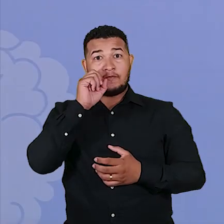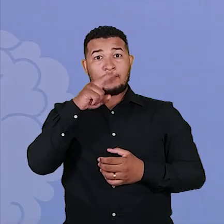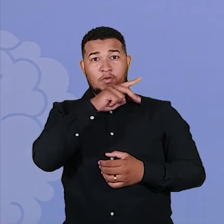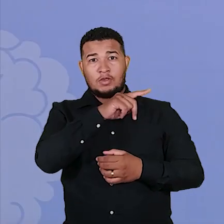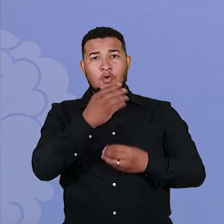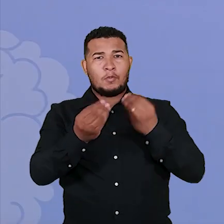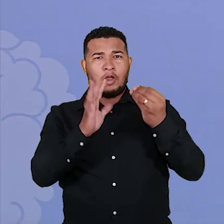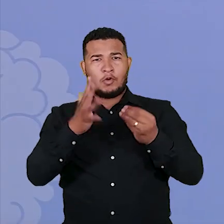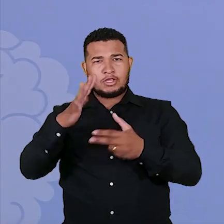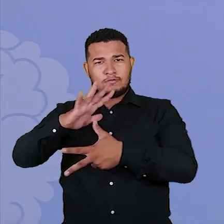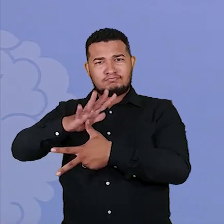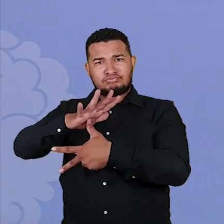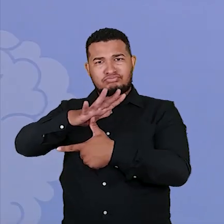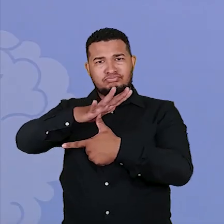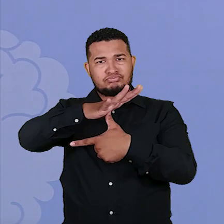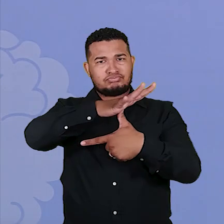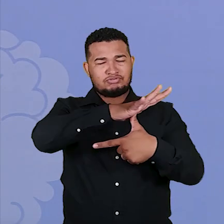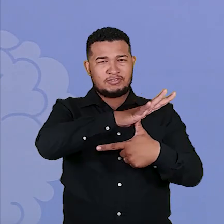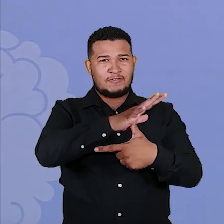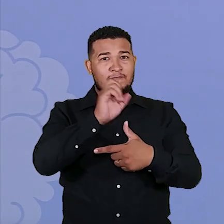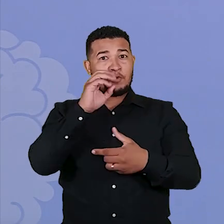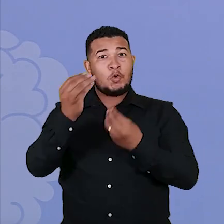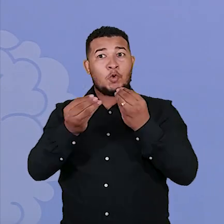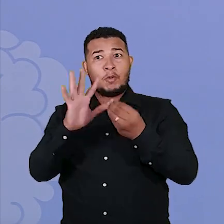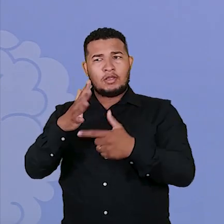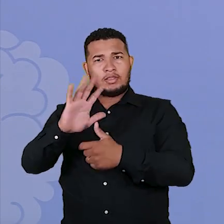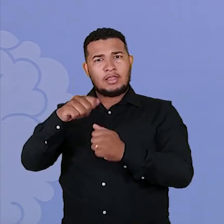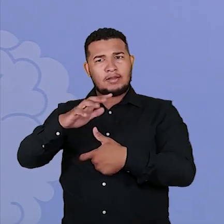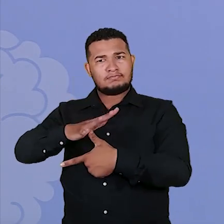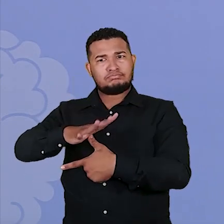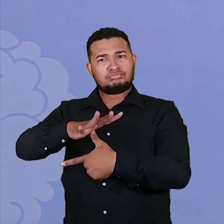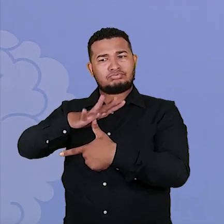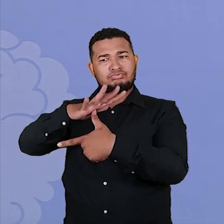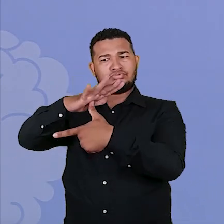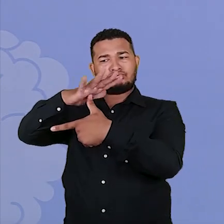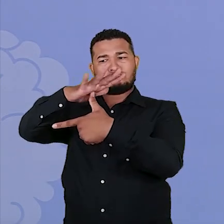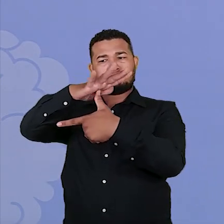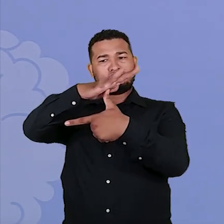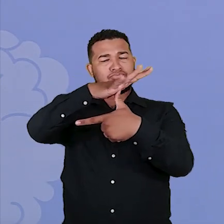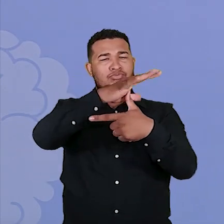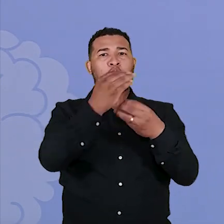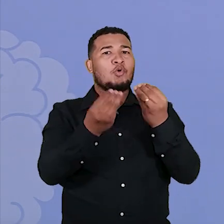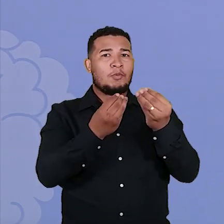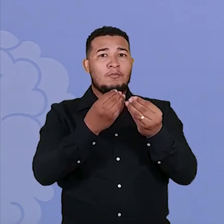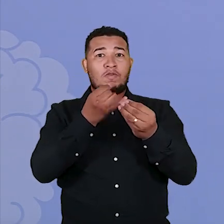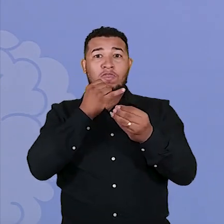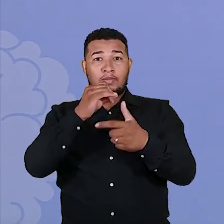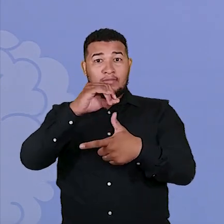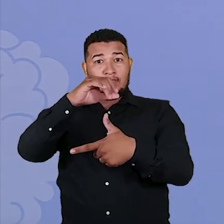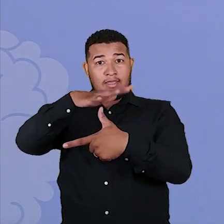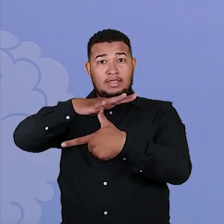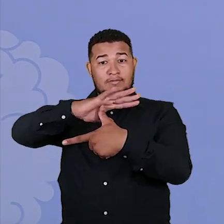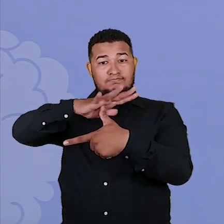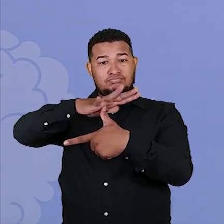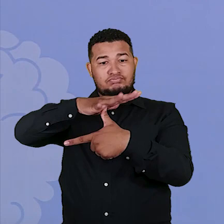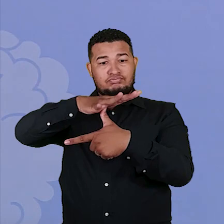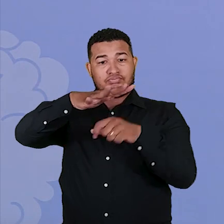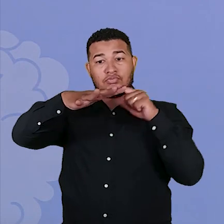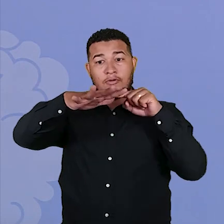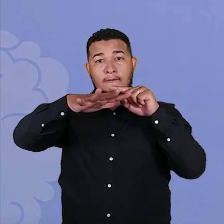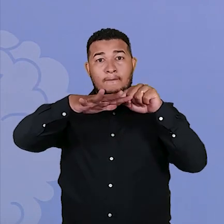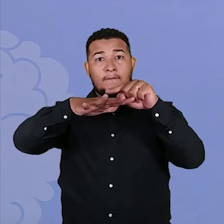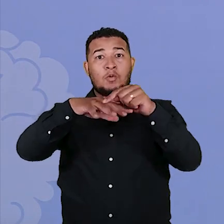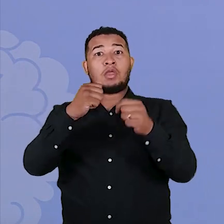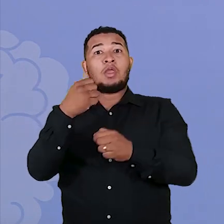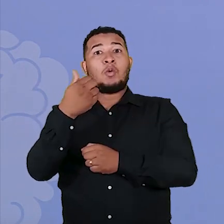eu viro como funciona helicóptero já pararam para pensar como que ele consegue subir então a hélice ela vai fazendo com que o que